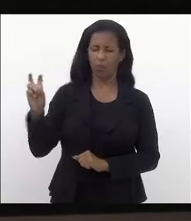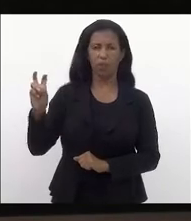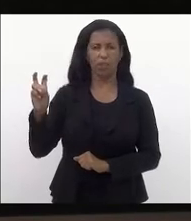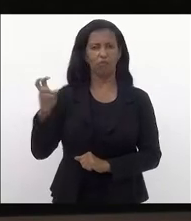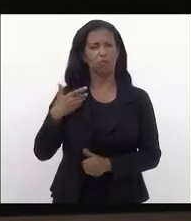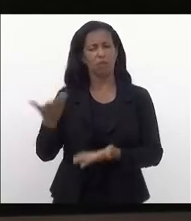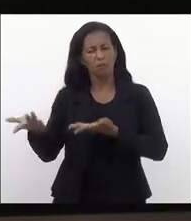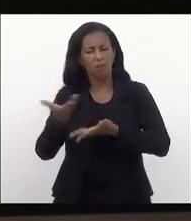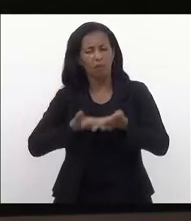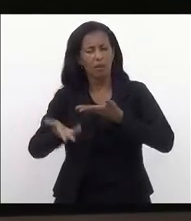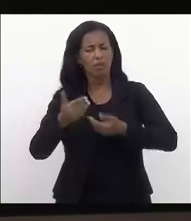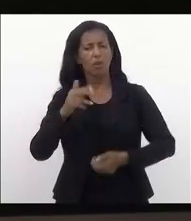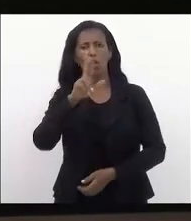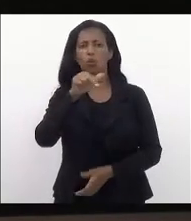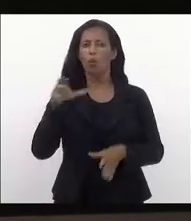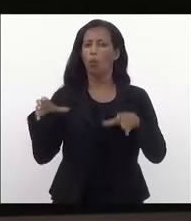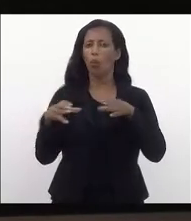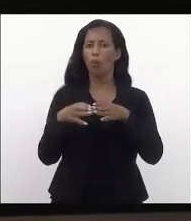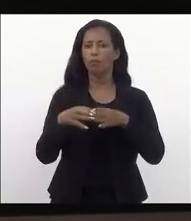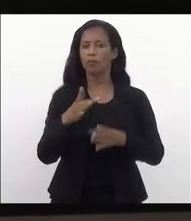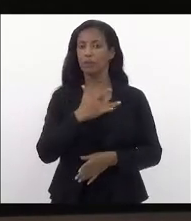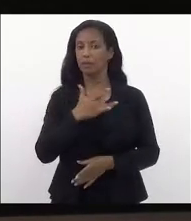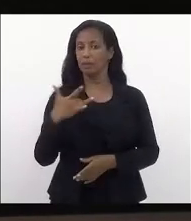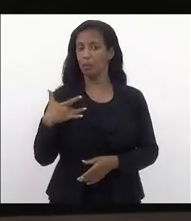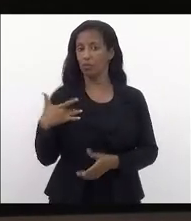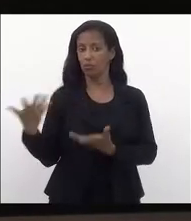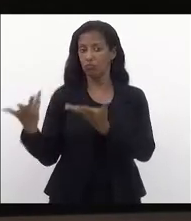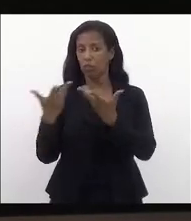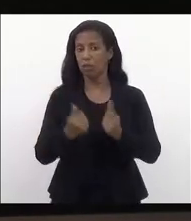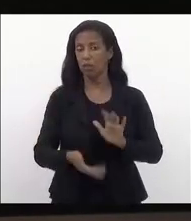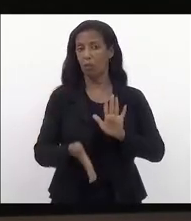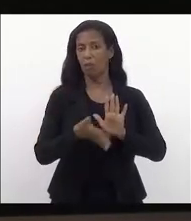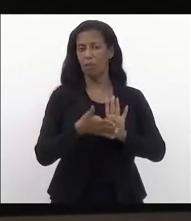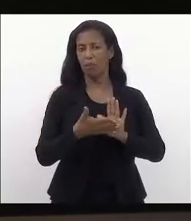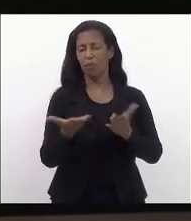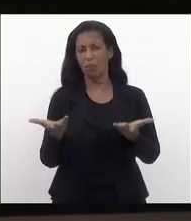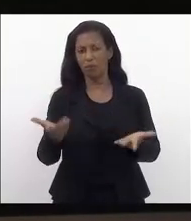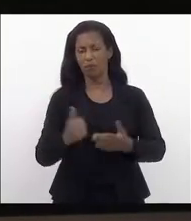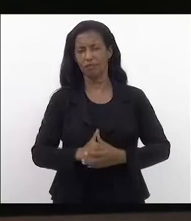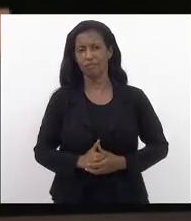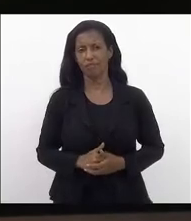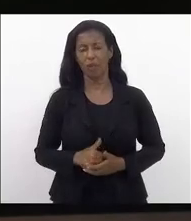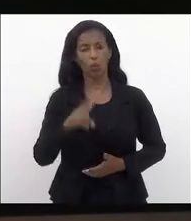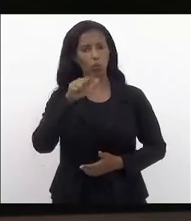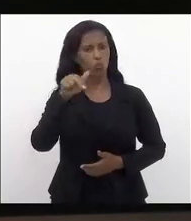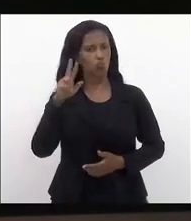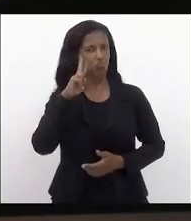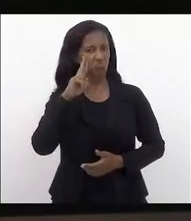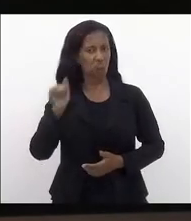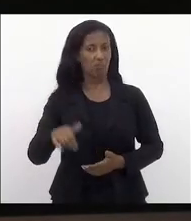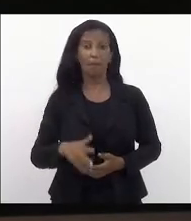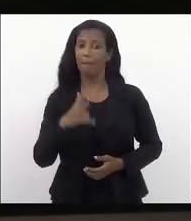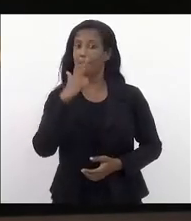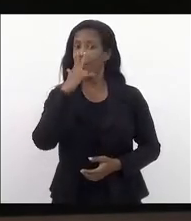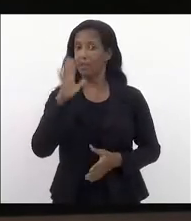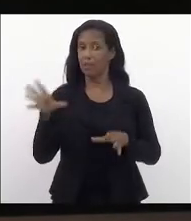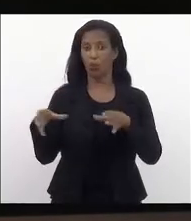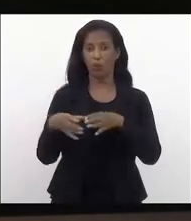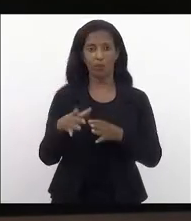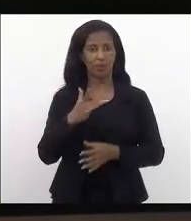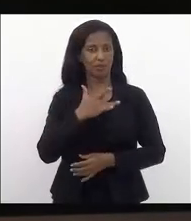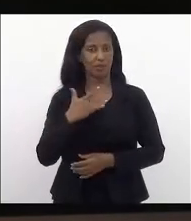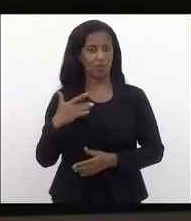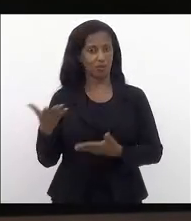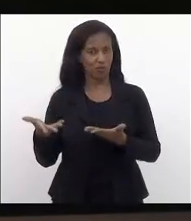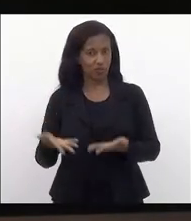hoje eu nunca vi uma comissão de saúde aceitar uma proposta dessa nunca vi mas me parece que a comissão de saúde aqui